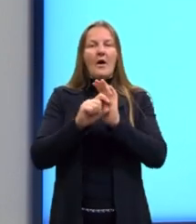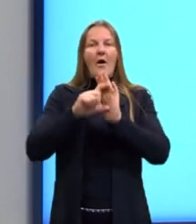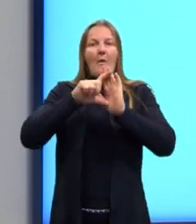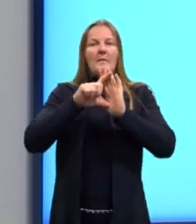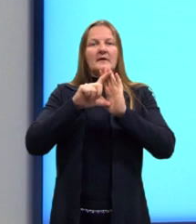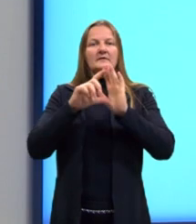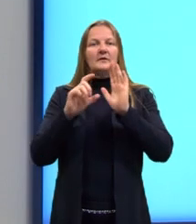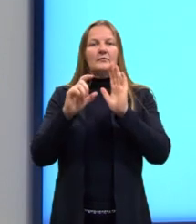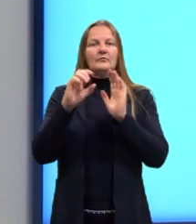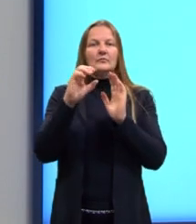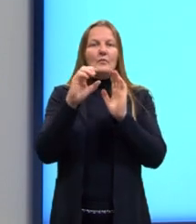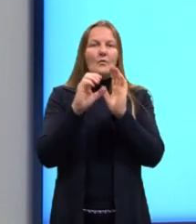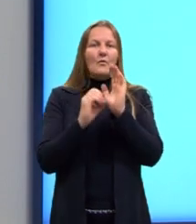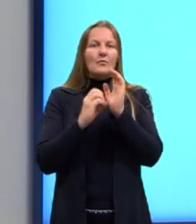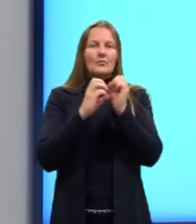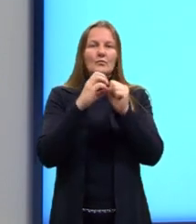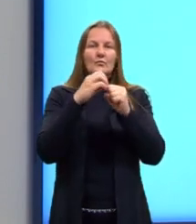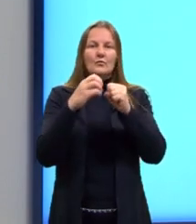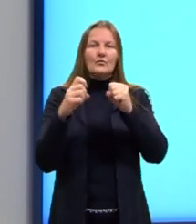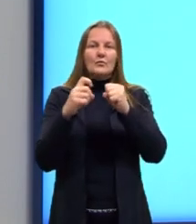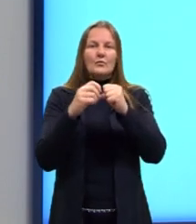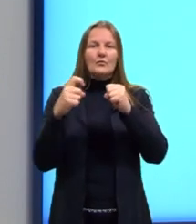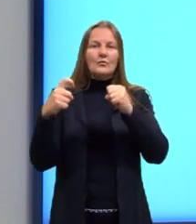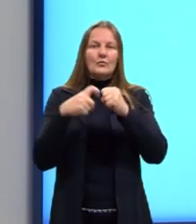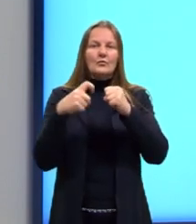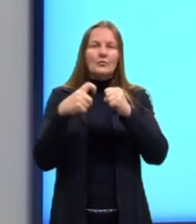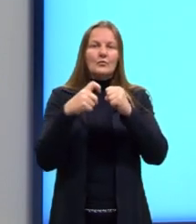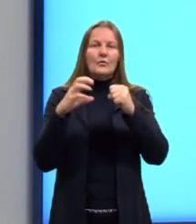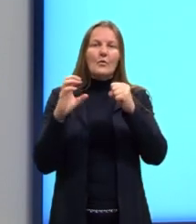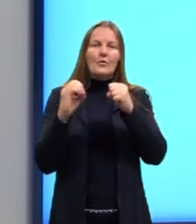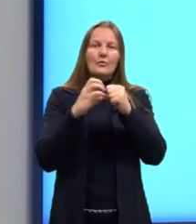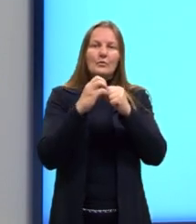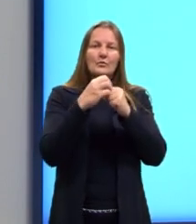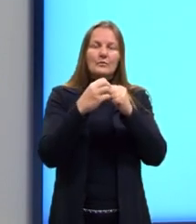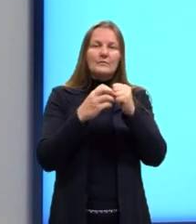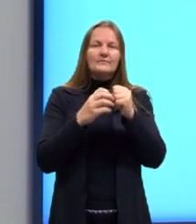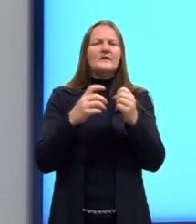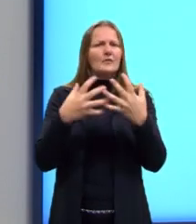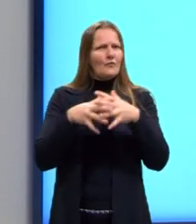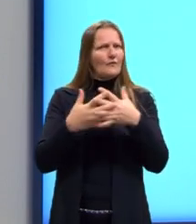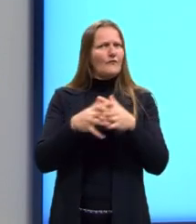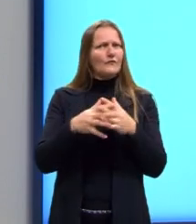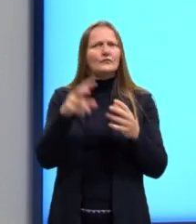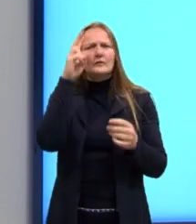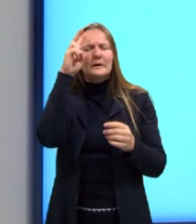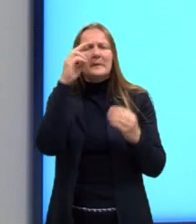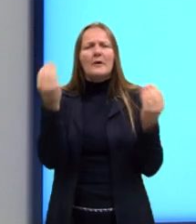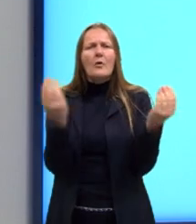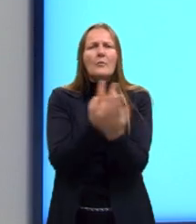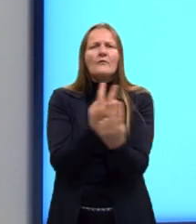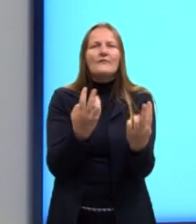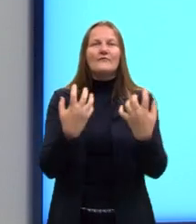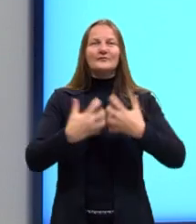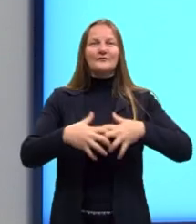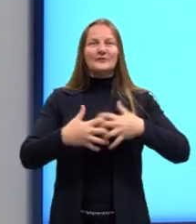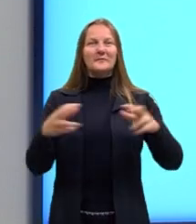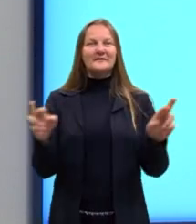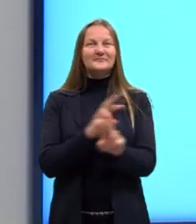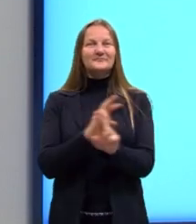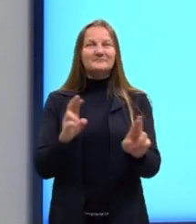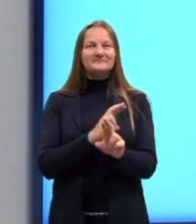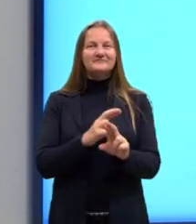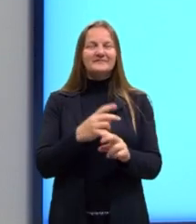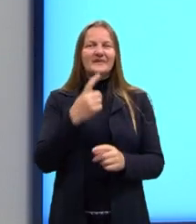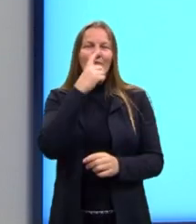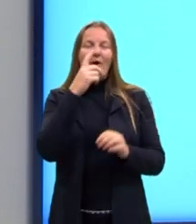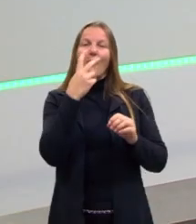então vamos pensar que o número de oxidação sempre tive os meus alunos como que é confuso né lembrar o número de oxidação a gente pensa que como se